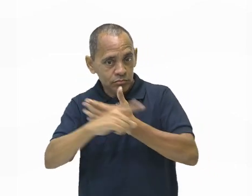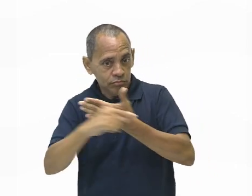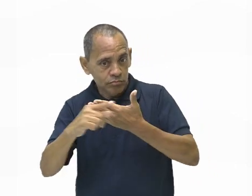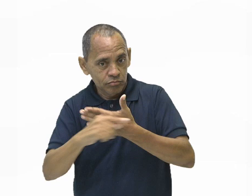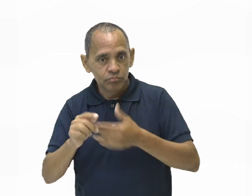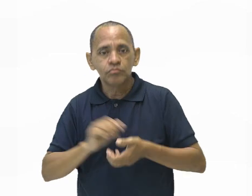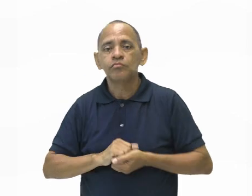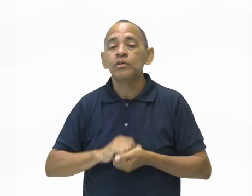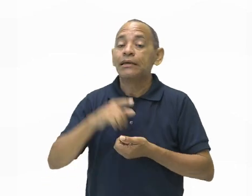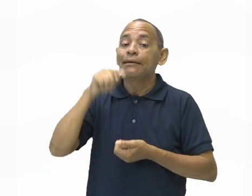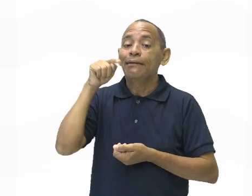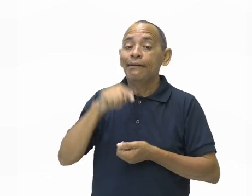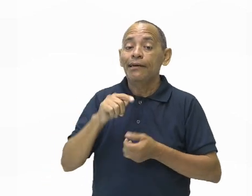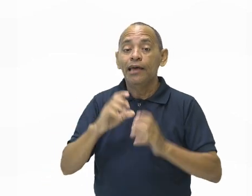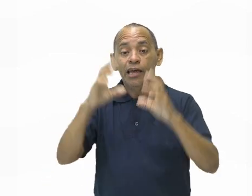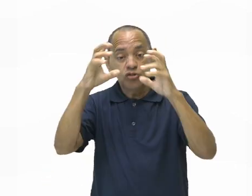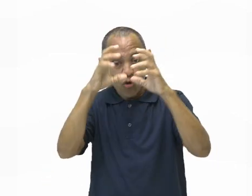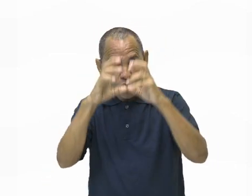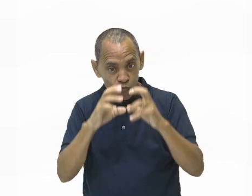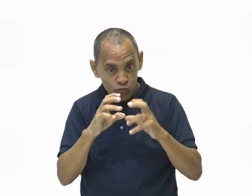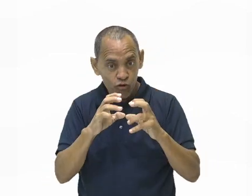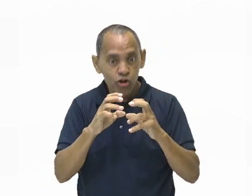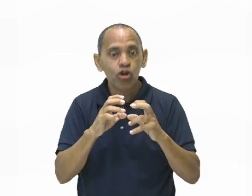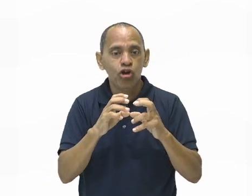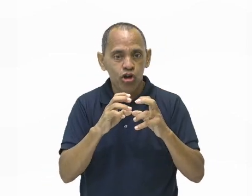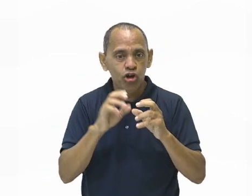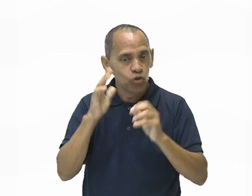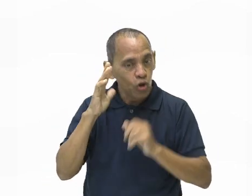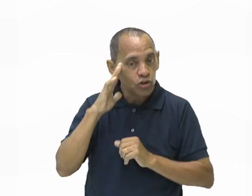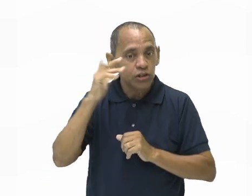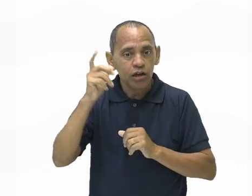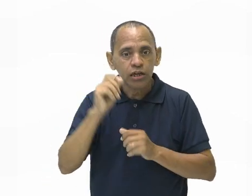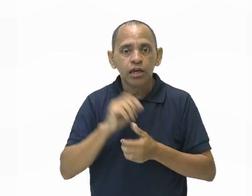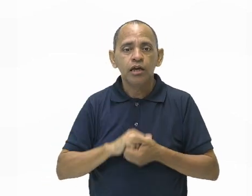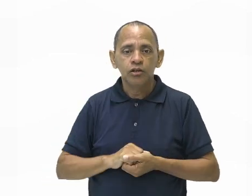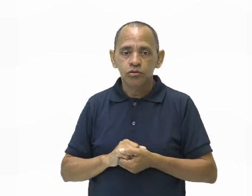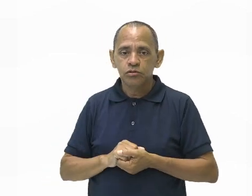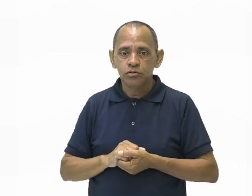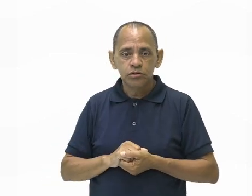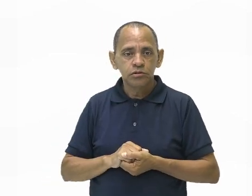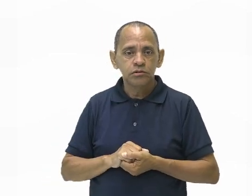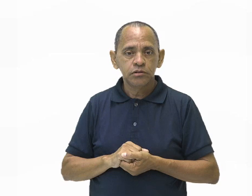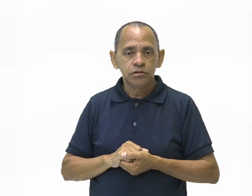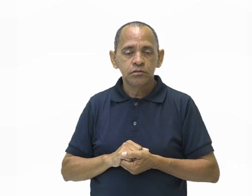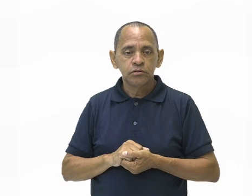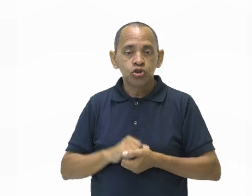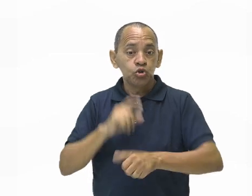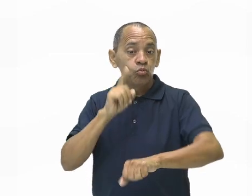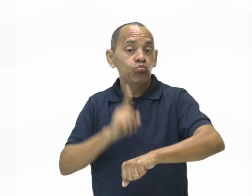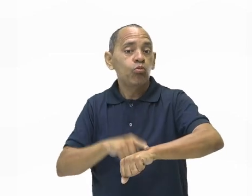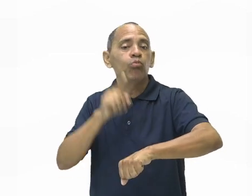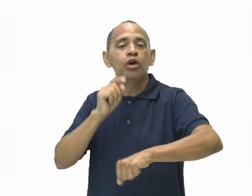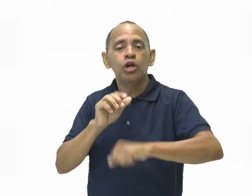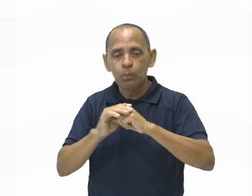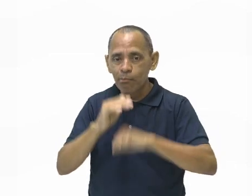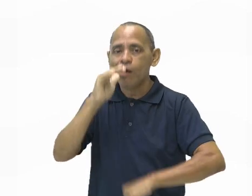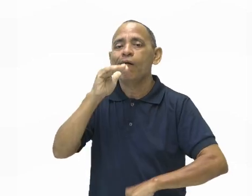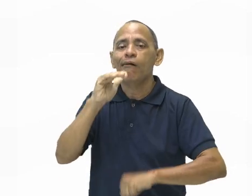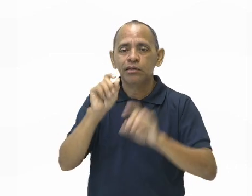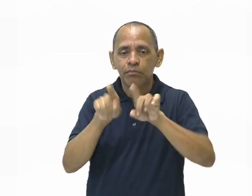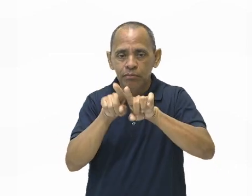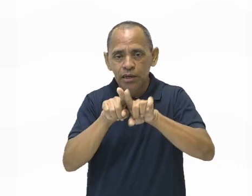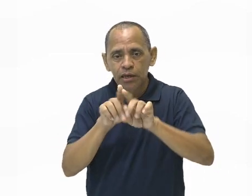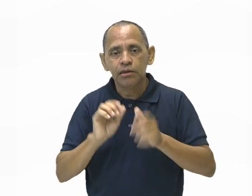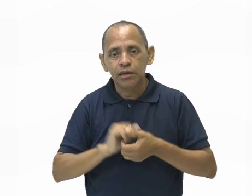conflito resultará no clímax, né, num ponto de tensão ali. Ó. O momento maior de tensão da narrativa é o clímax.